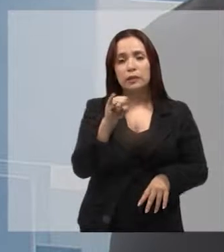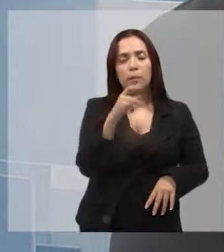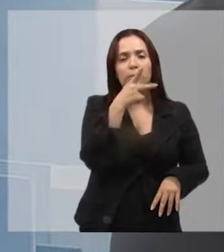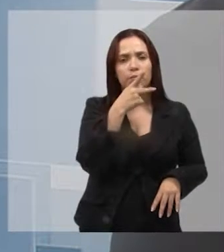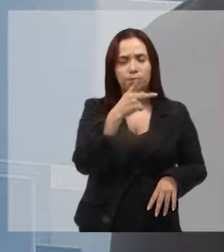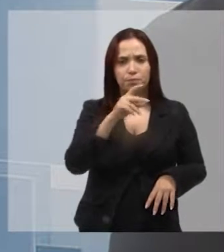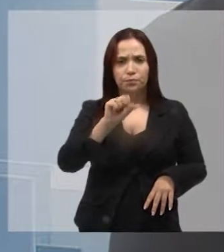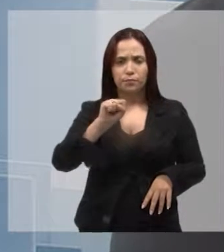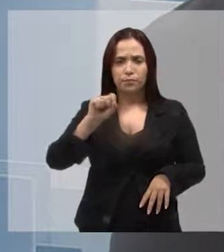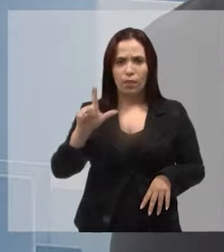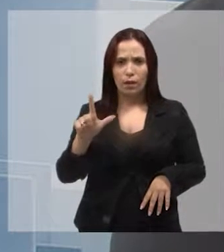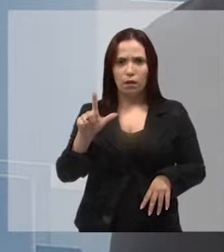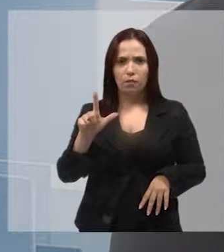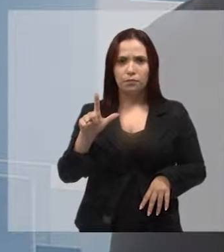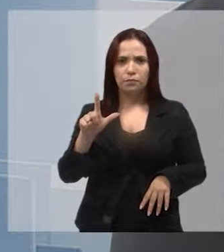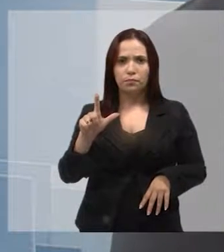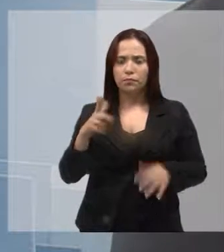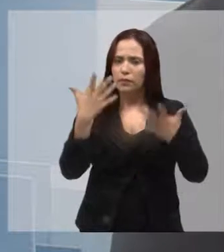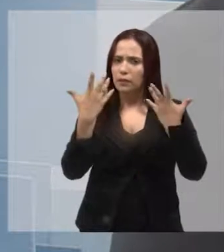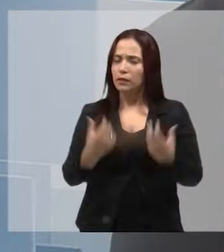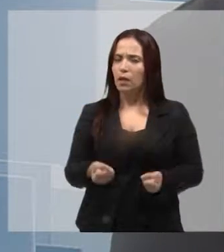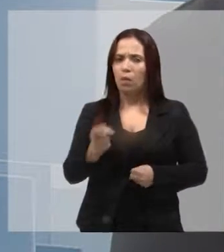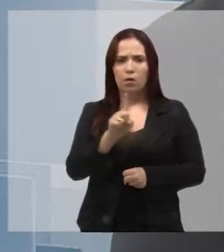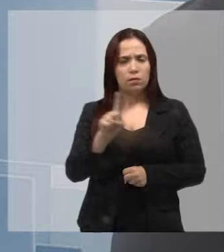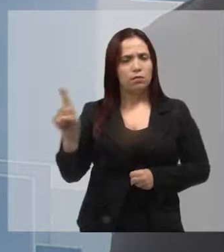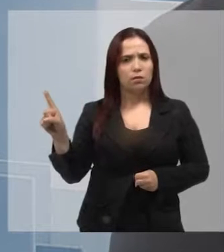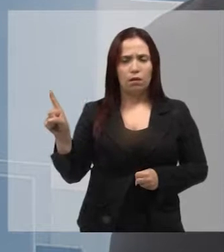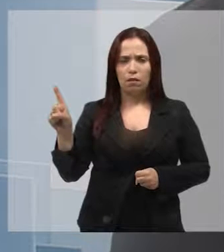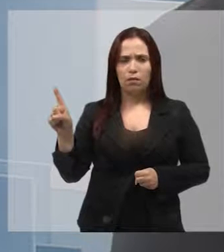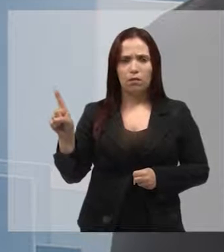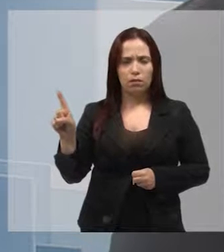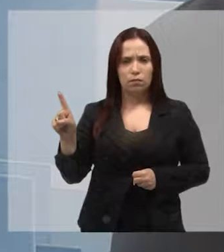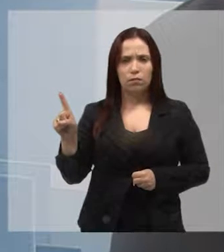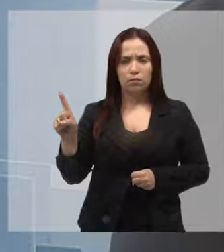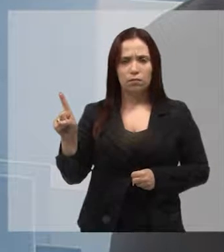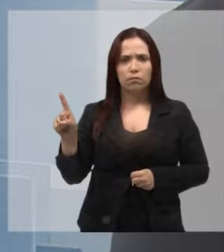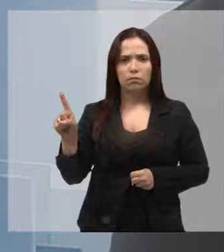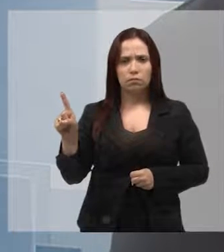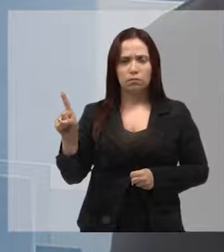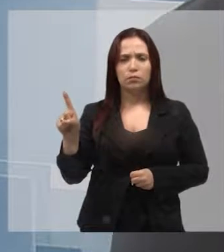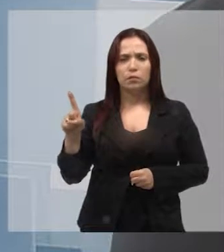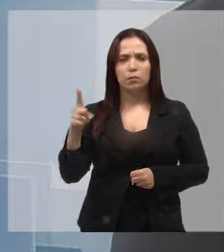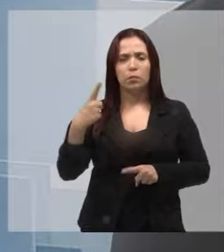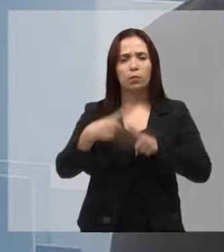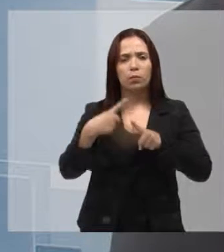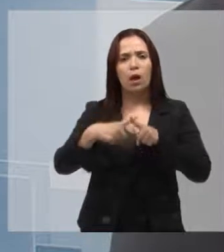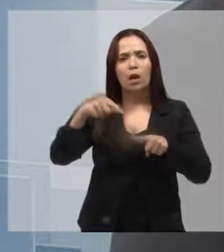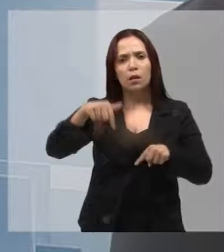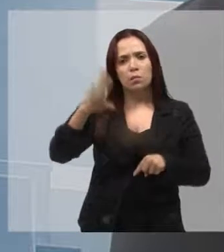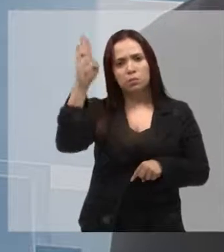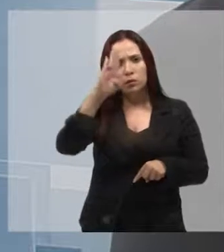PSL não vai abrir mão desse pensamento dele, que levou a que o Brasil tem uma